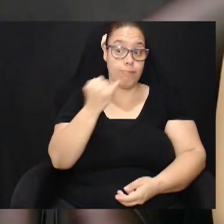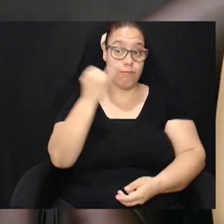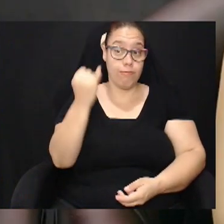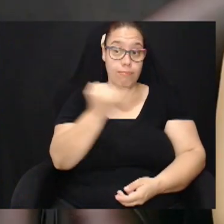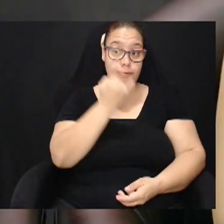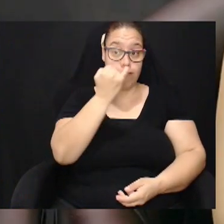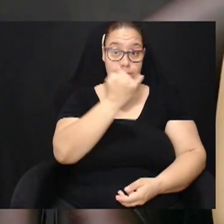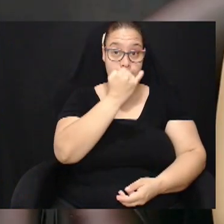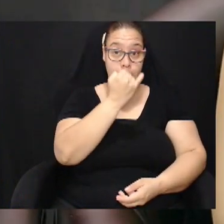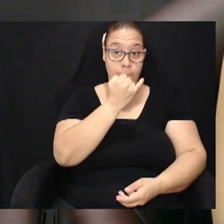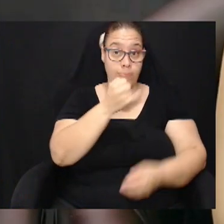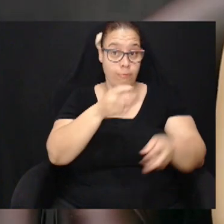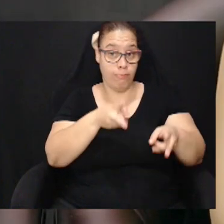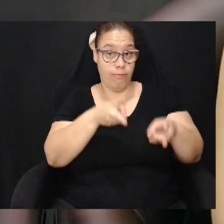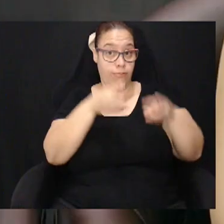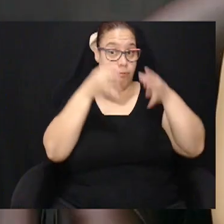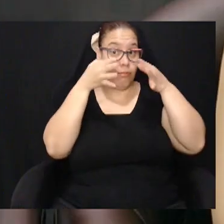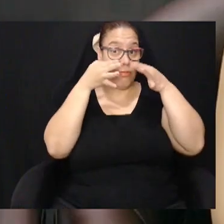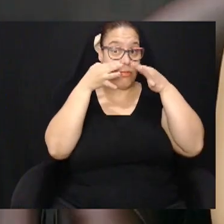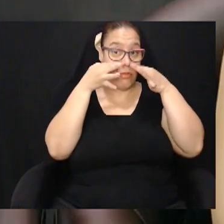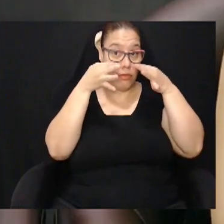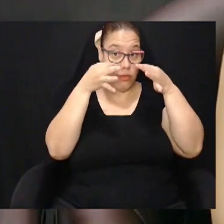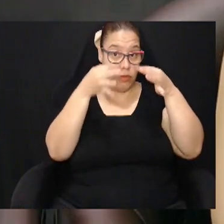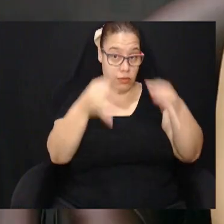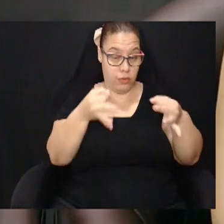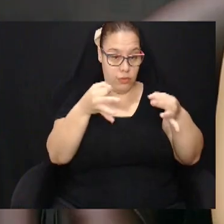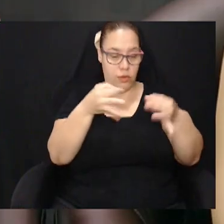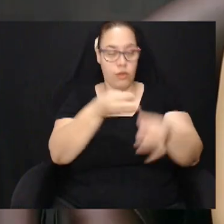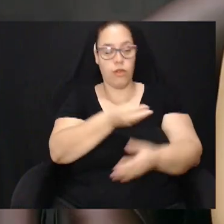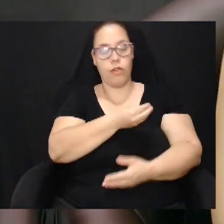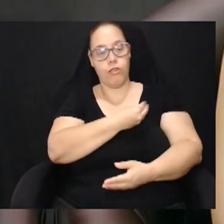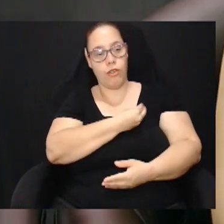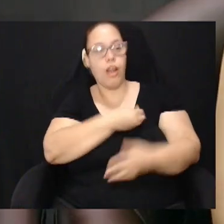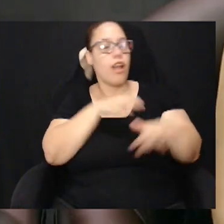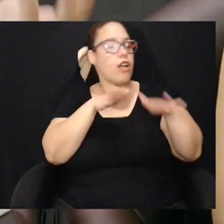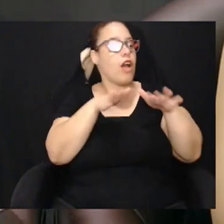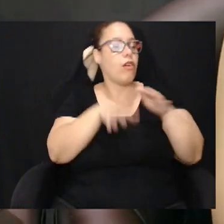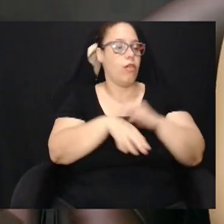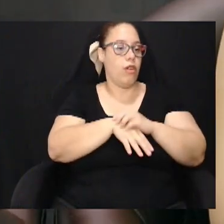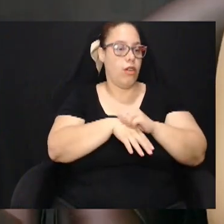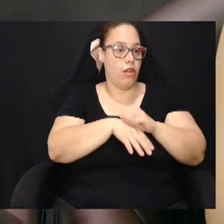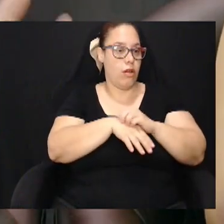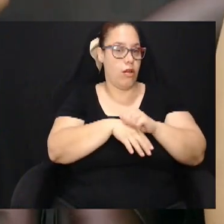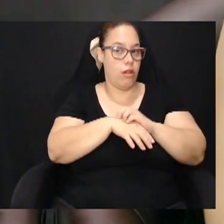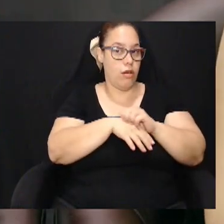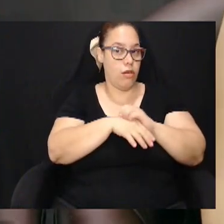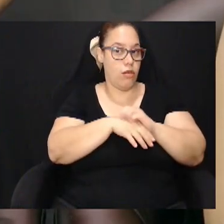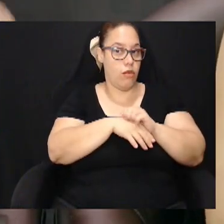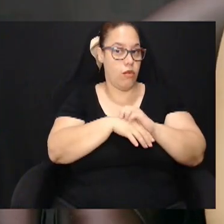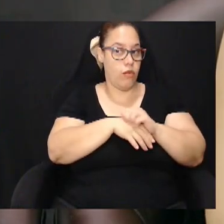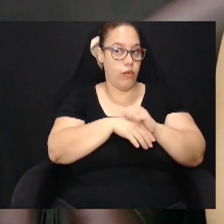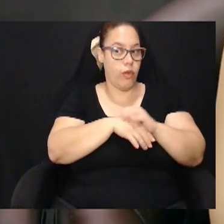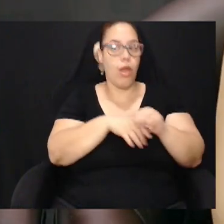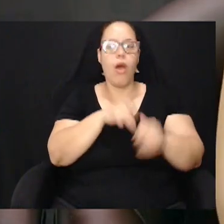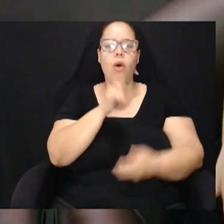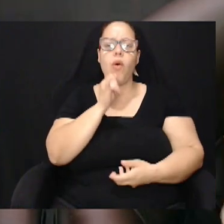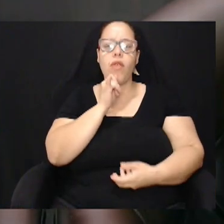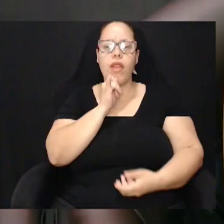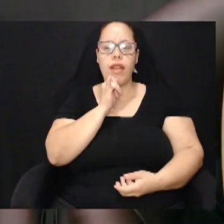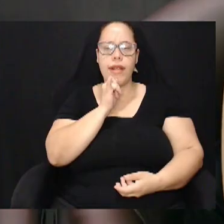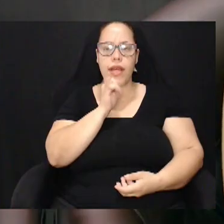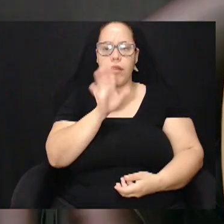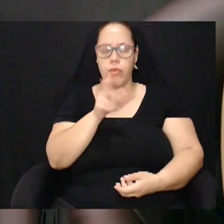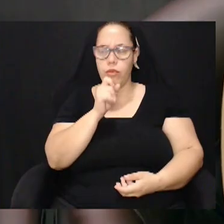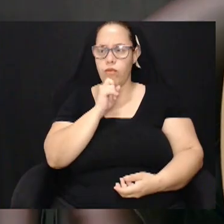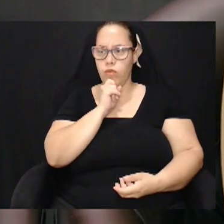ao nosso momento de vida, né? Então, por exemplo, eu vou dar exemplos, eu acho bacana a gente trabalhar com exemplos,